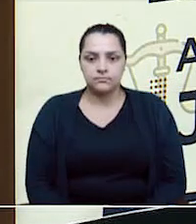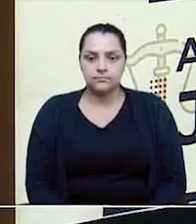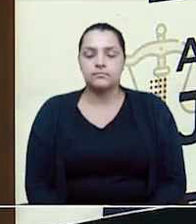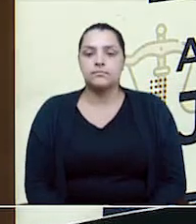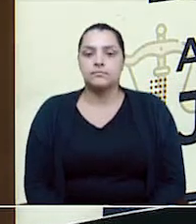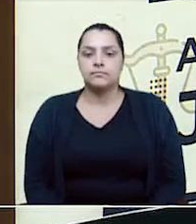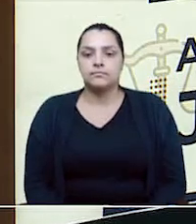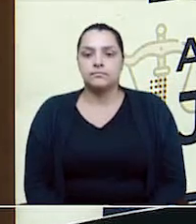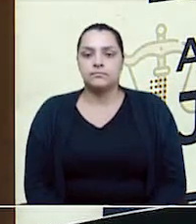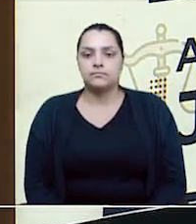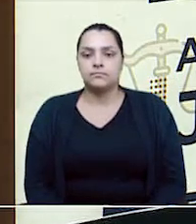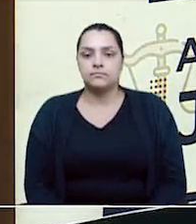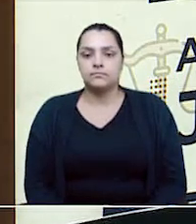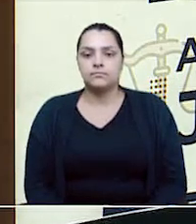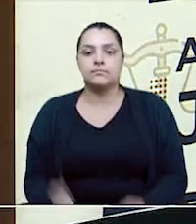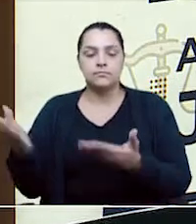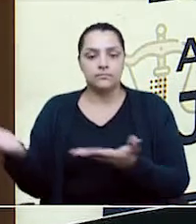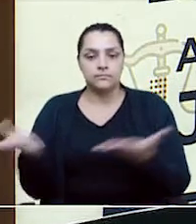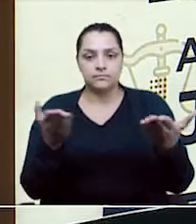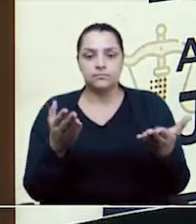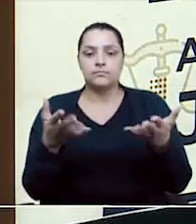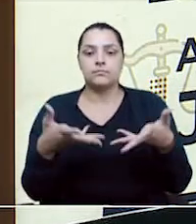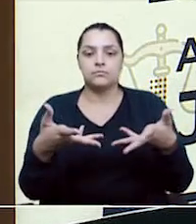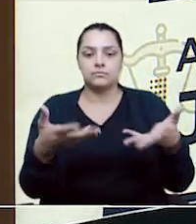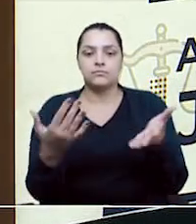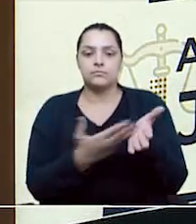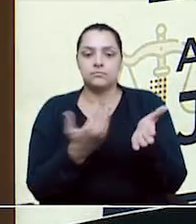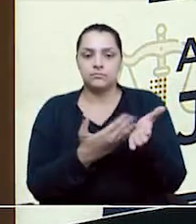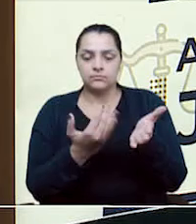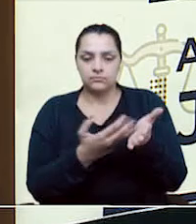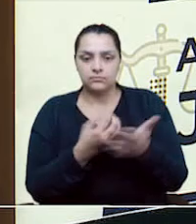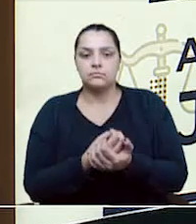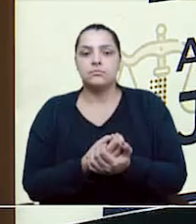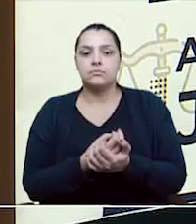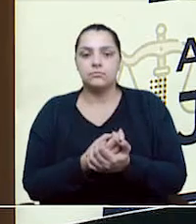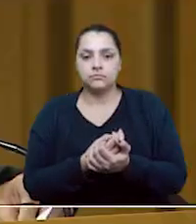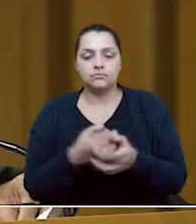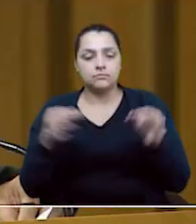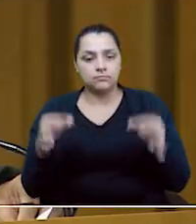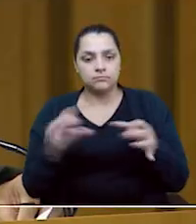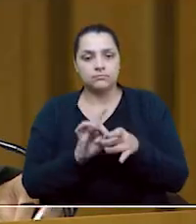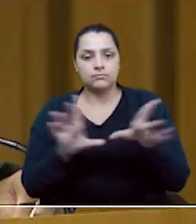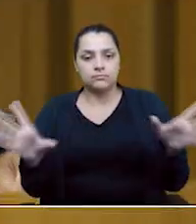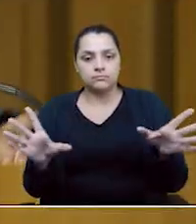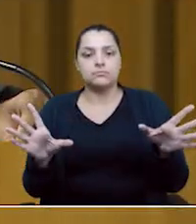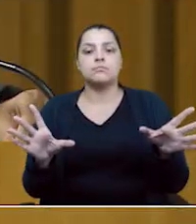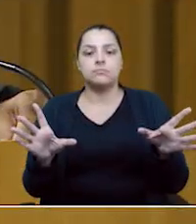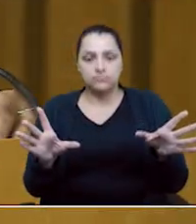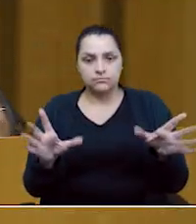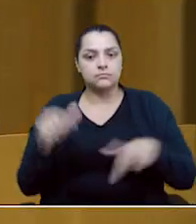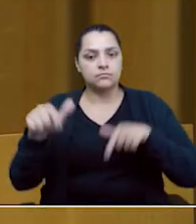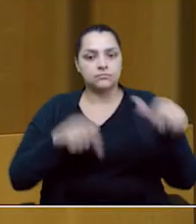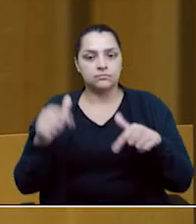Então, reiteramos o convite para todos para o lançamento dos livros e, com a devida autorização, declaro encerrados os trabalhos